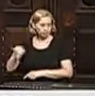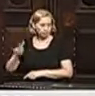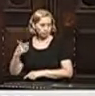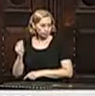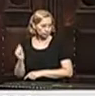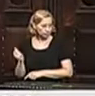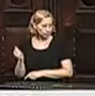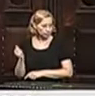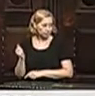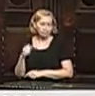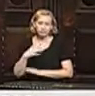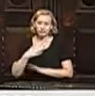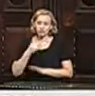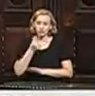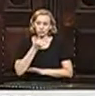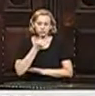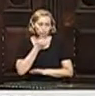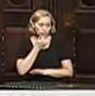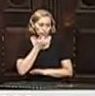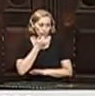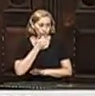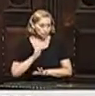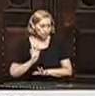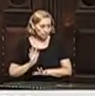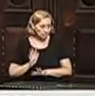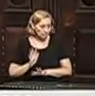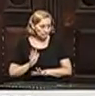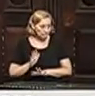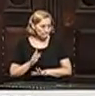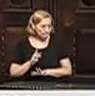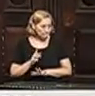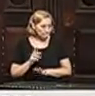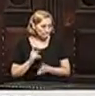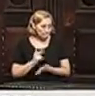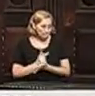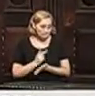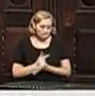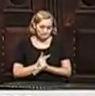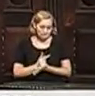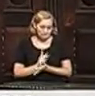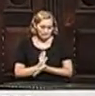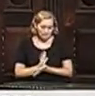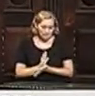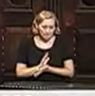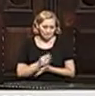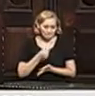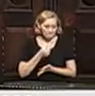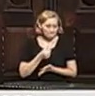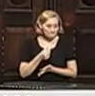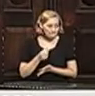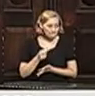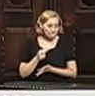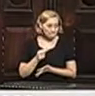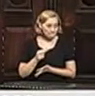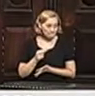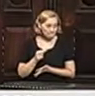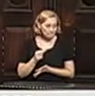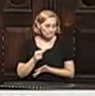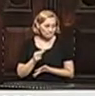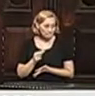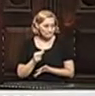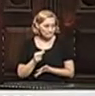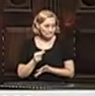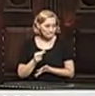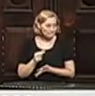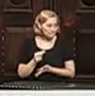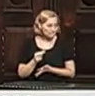O erro é permitido porque a senhora, além de Fatinha,